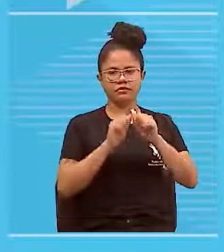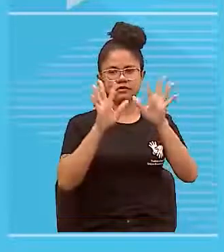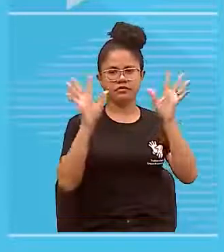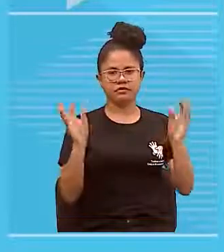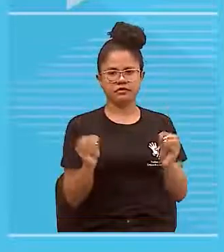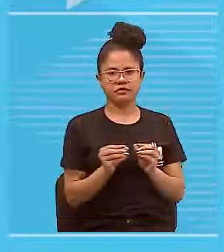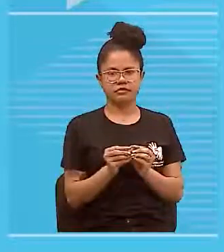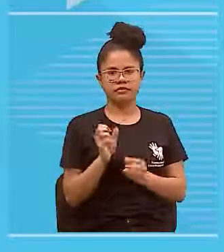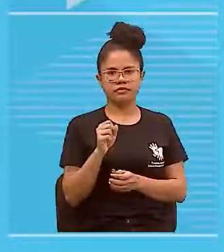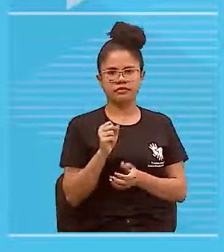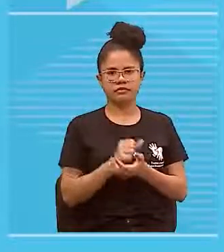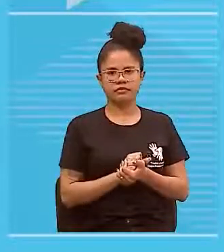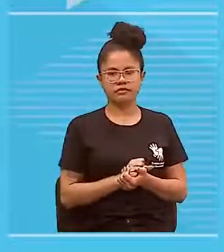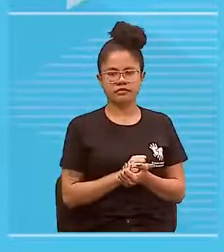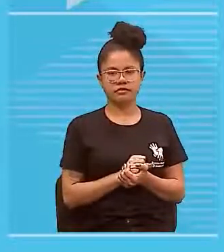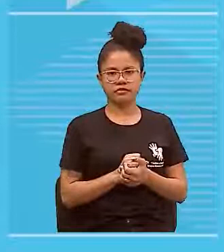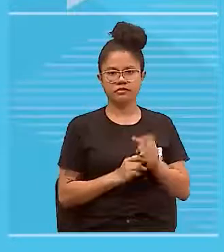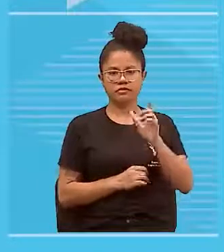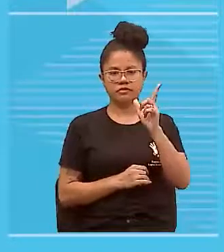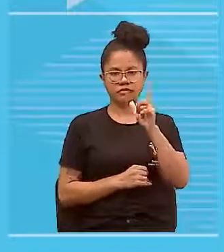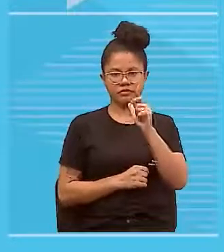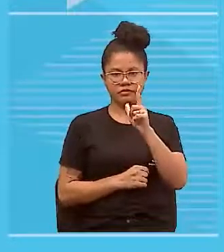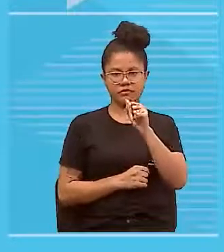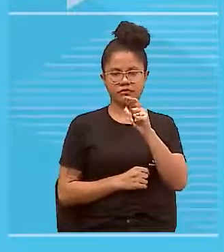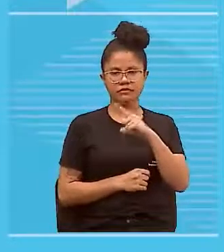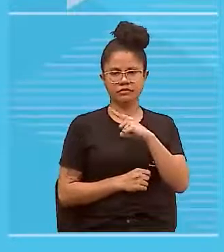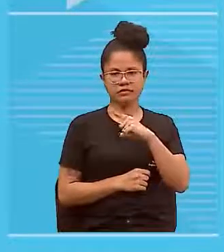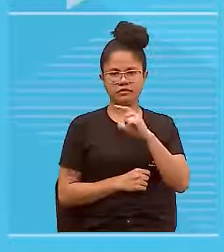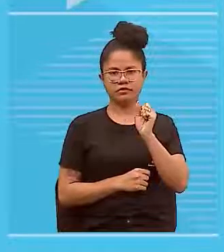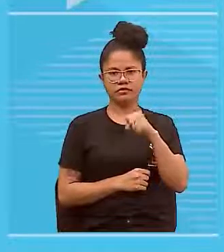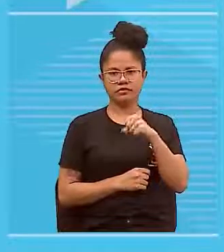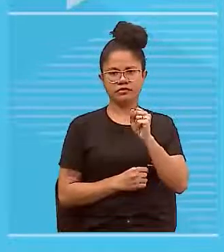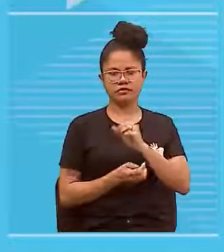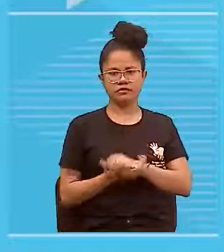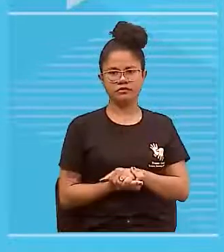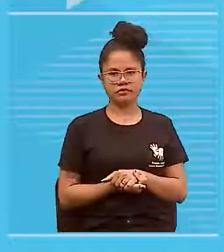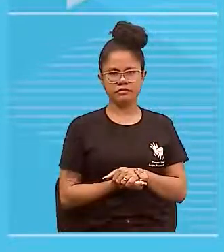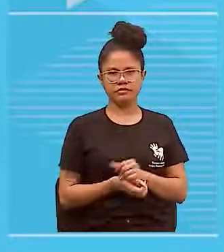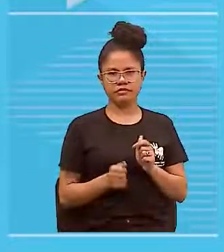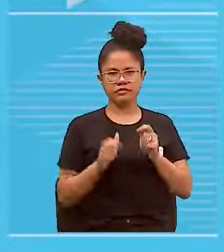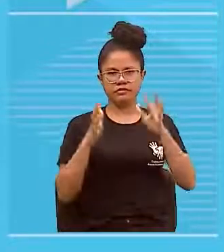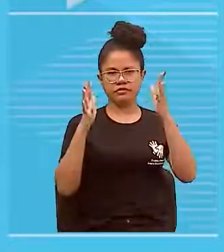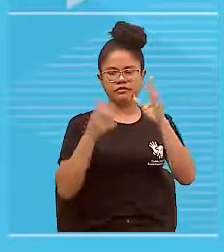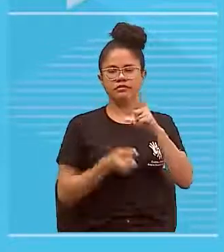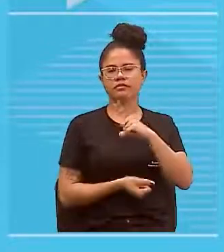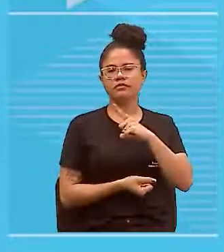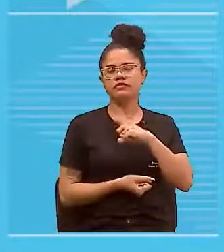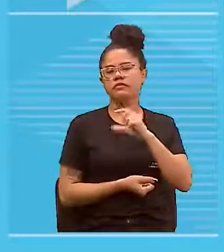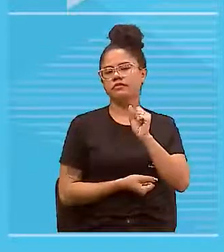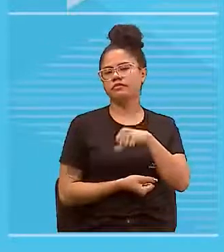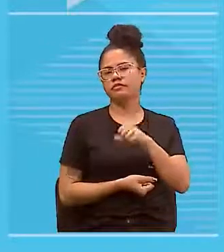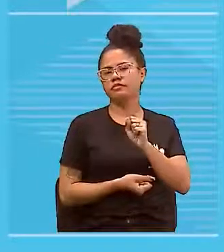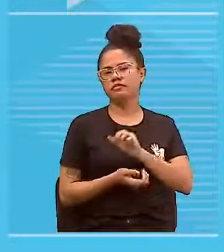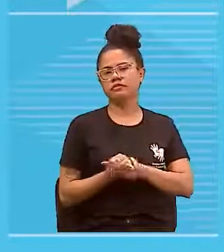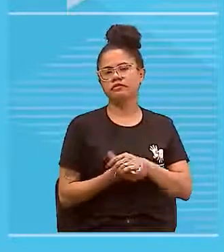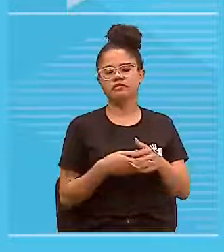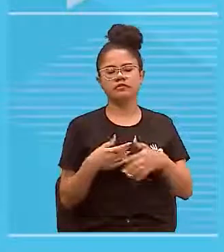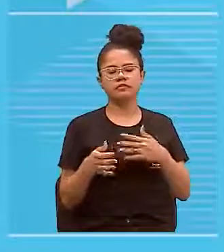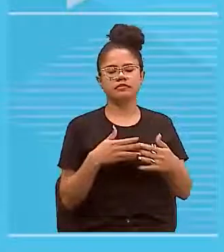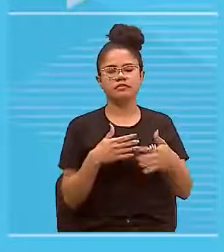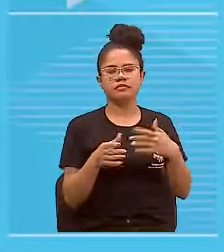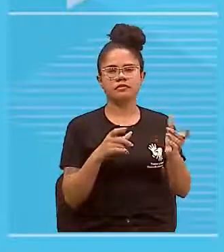água tem? Tem. No ar tem? Tem, cara. Então, em todo ambiente